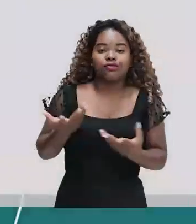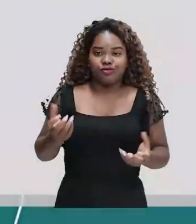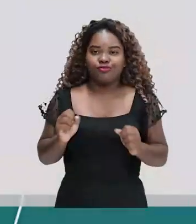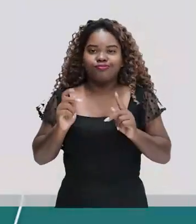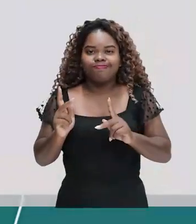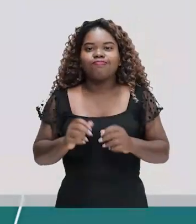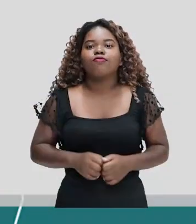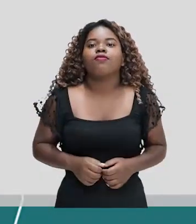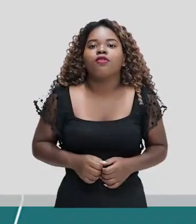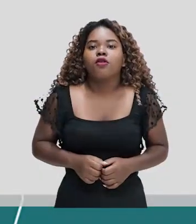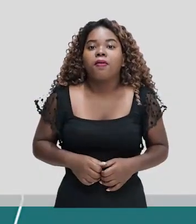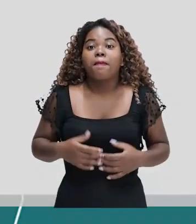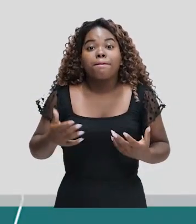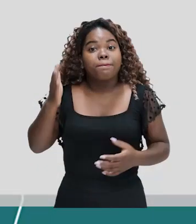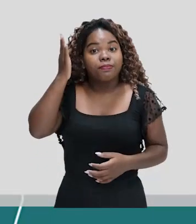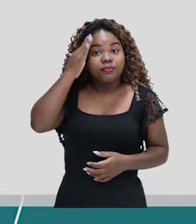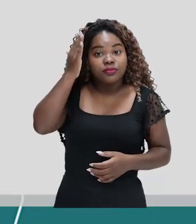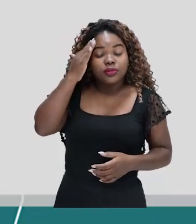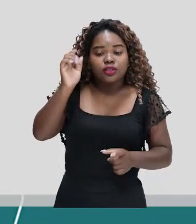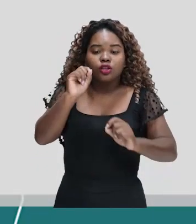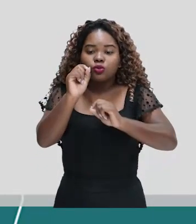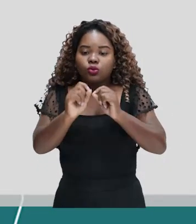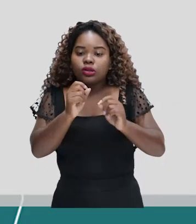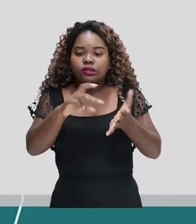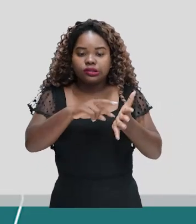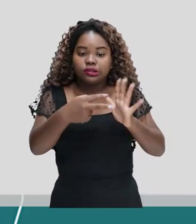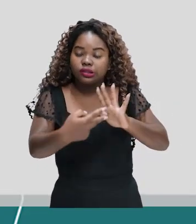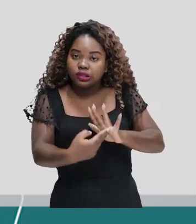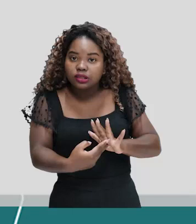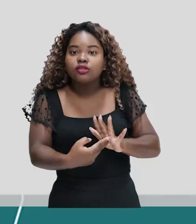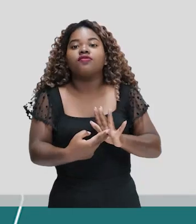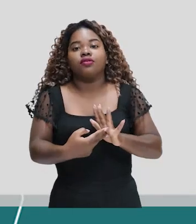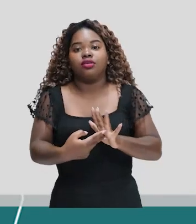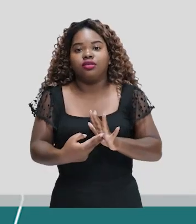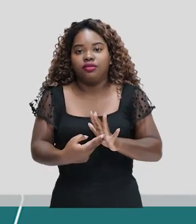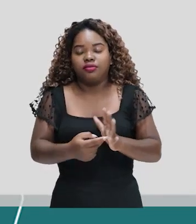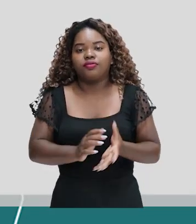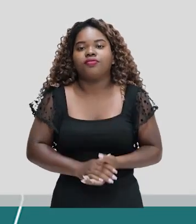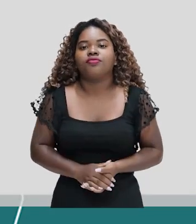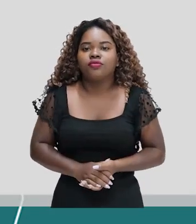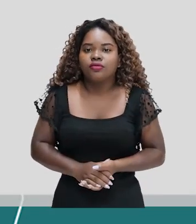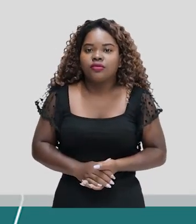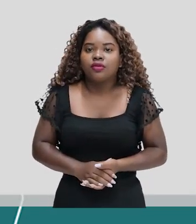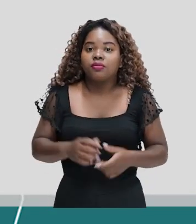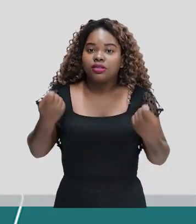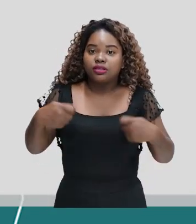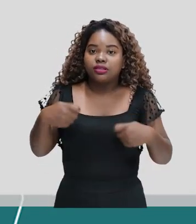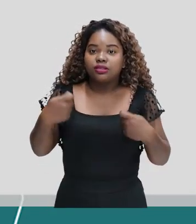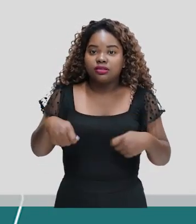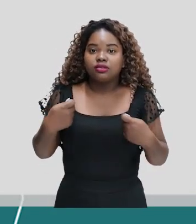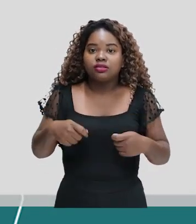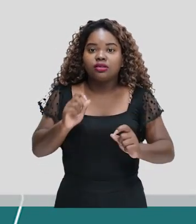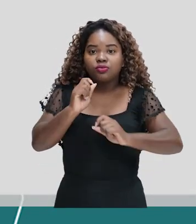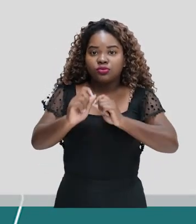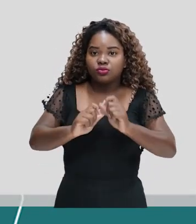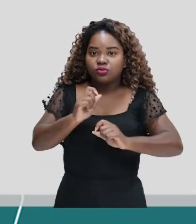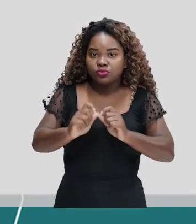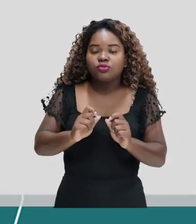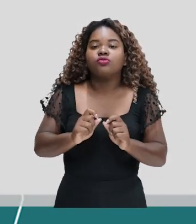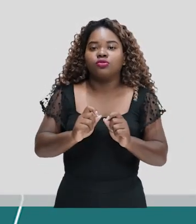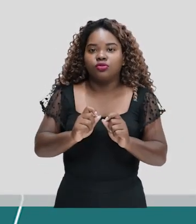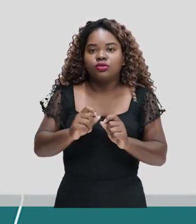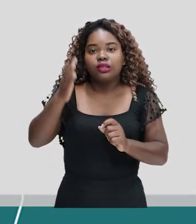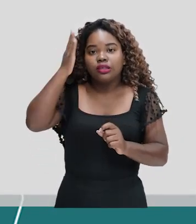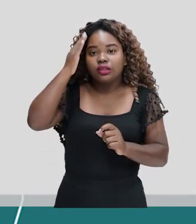gente entender o que você chama de Renascimento, o que a gente chama de Renascimento cultural, é necessário que a gente faça um parênteses com outras aulas que nós tivemos